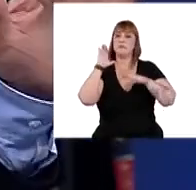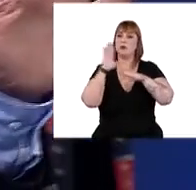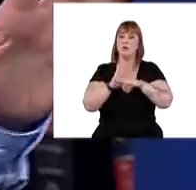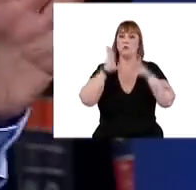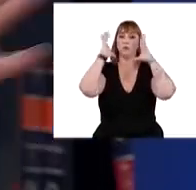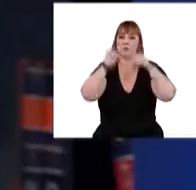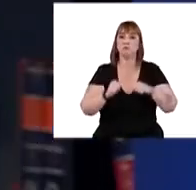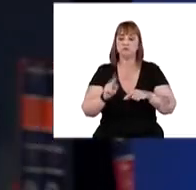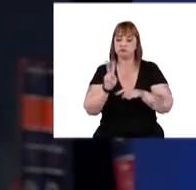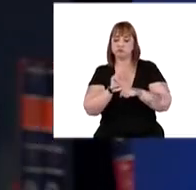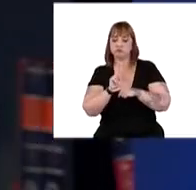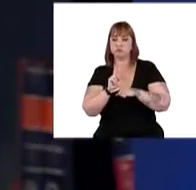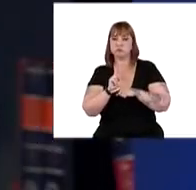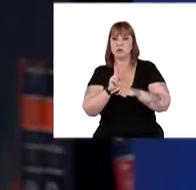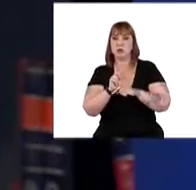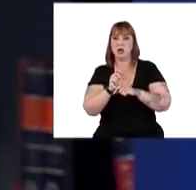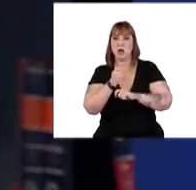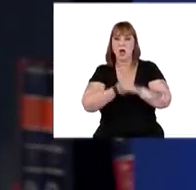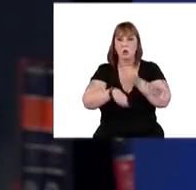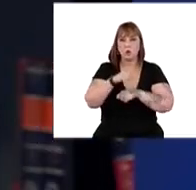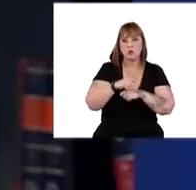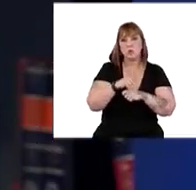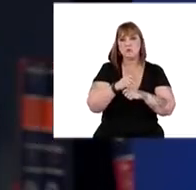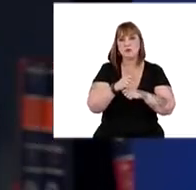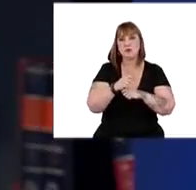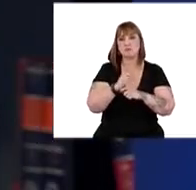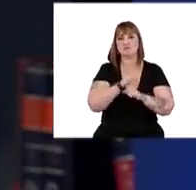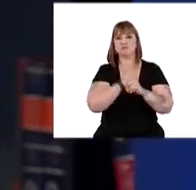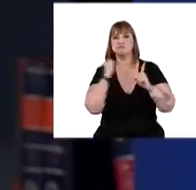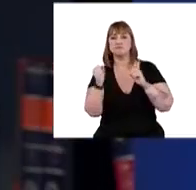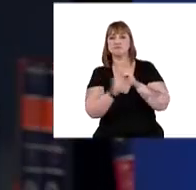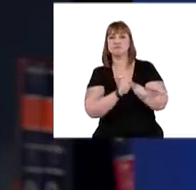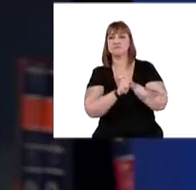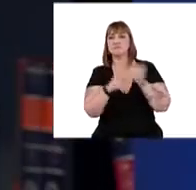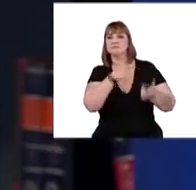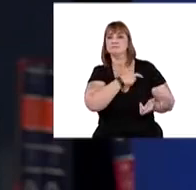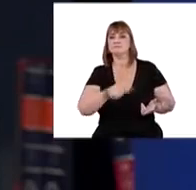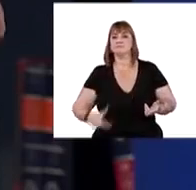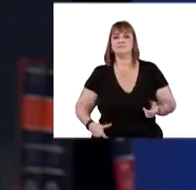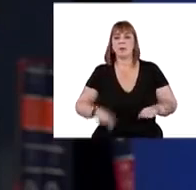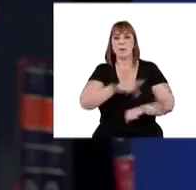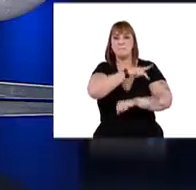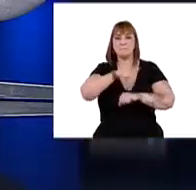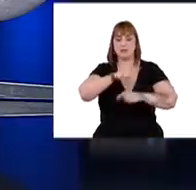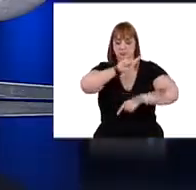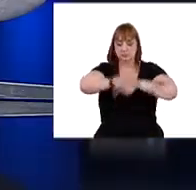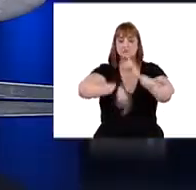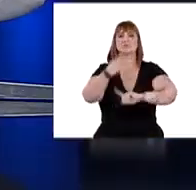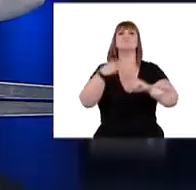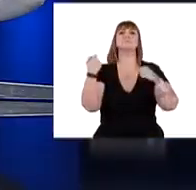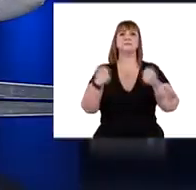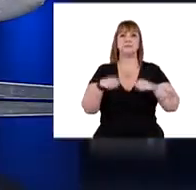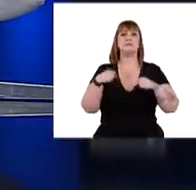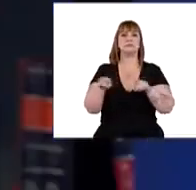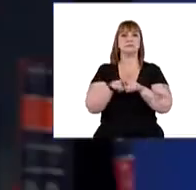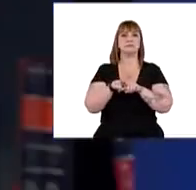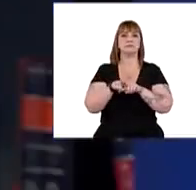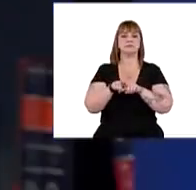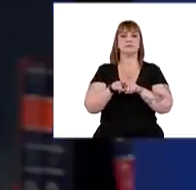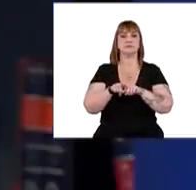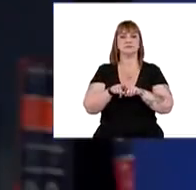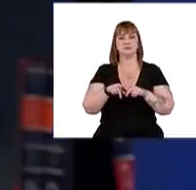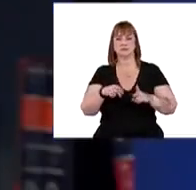de coordenação econômica e social que um governo do tipo país desenvolvido precisa. E com um